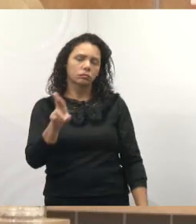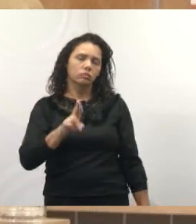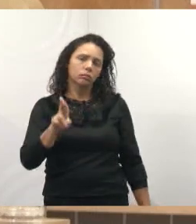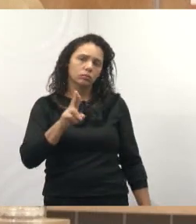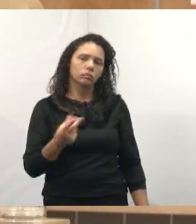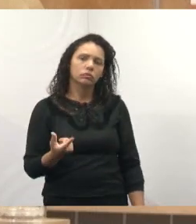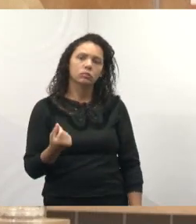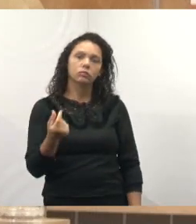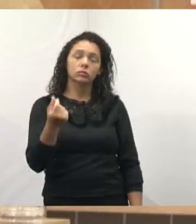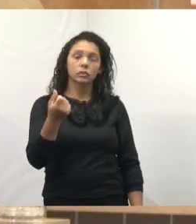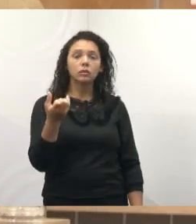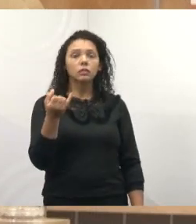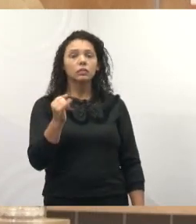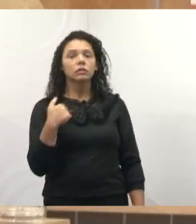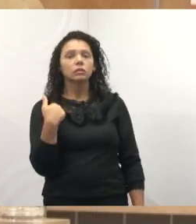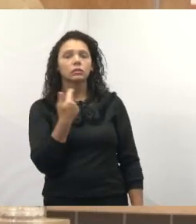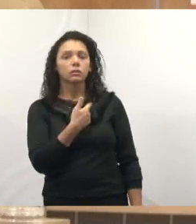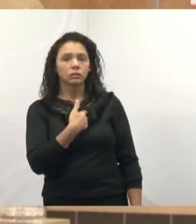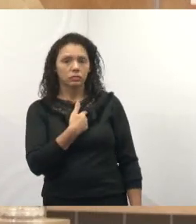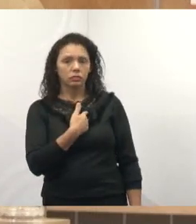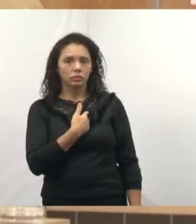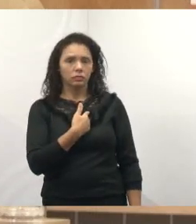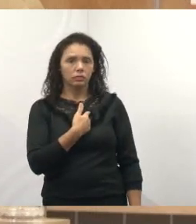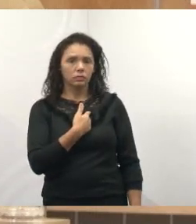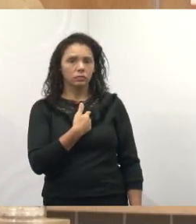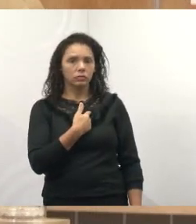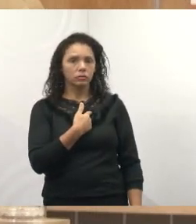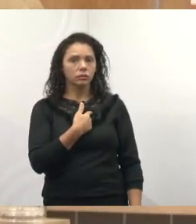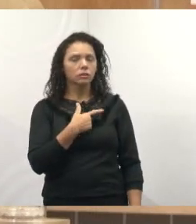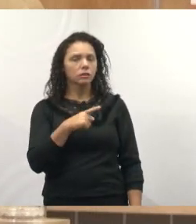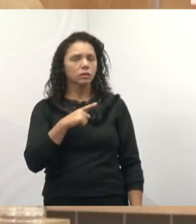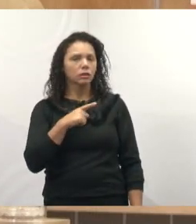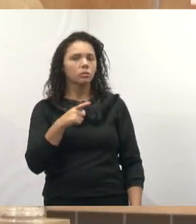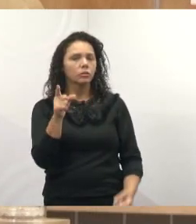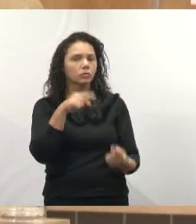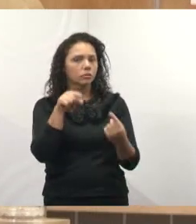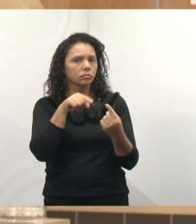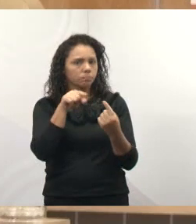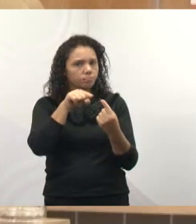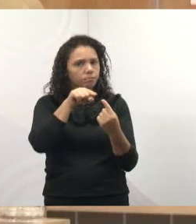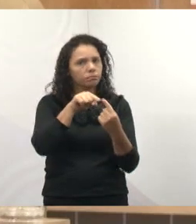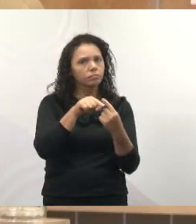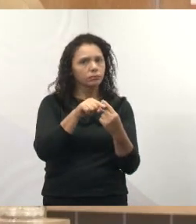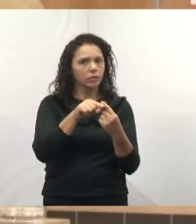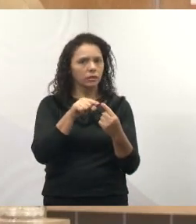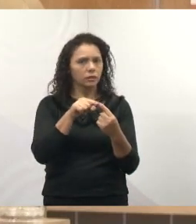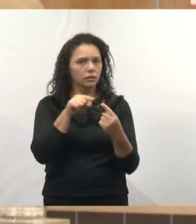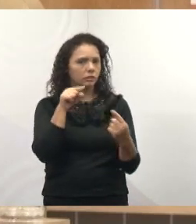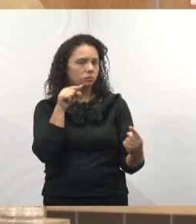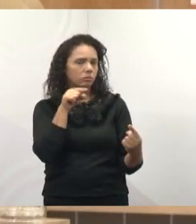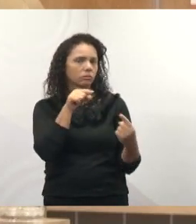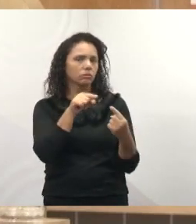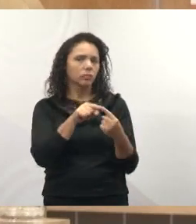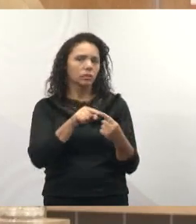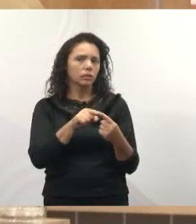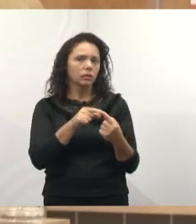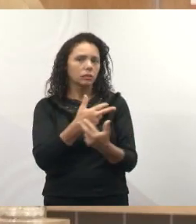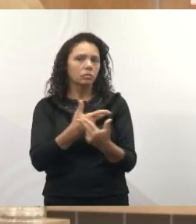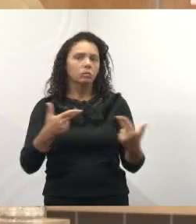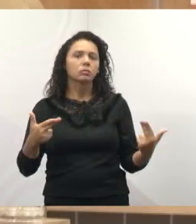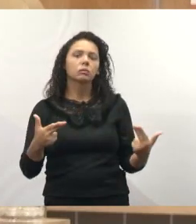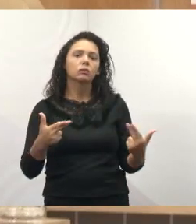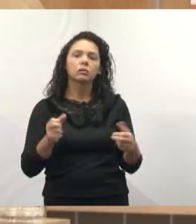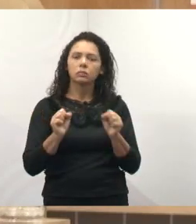nós estabelecemos como metas aquilo que era factível, aquilo que era possível